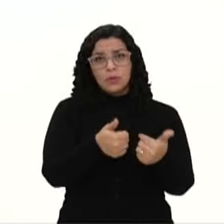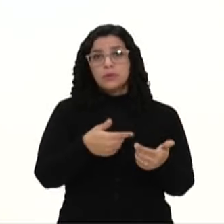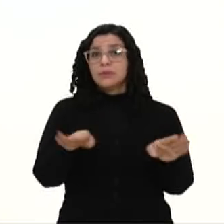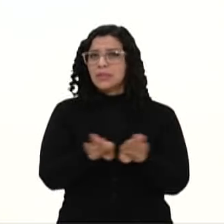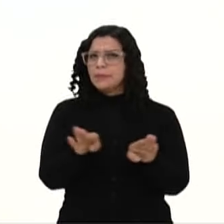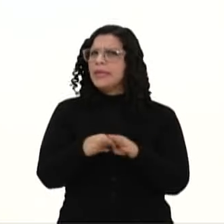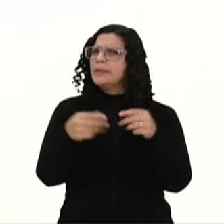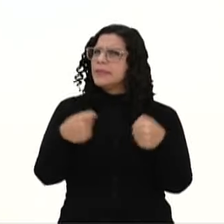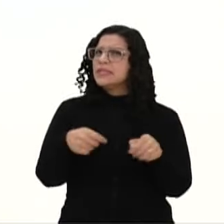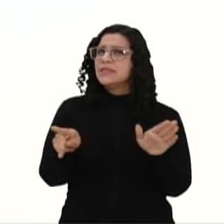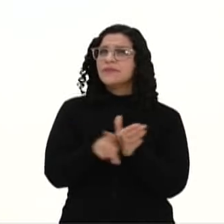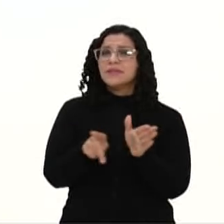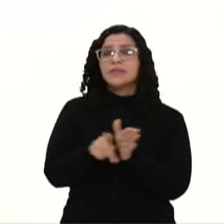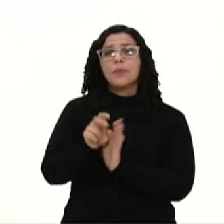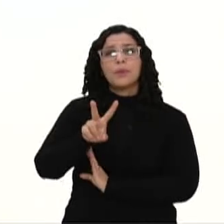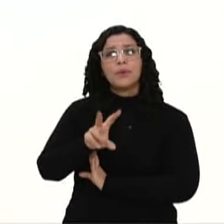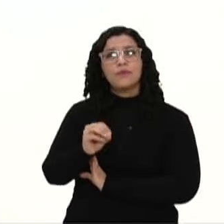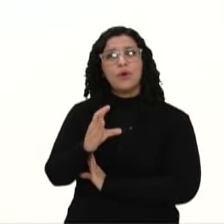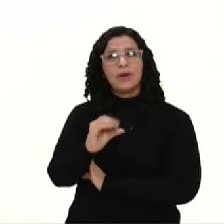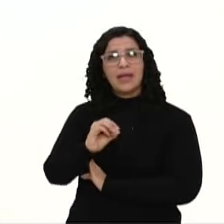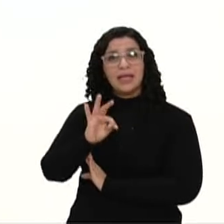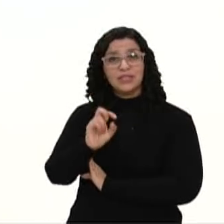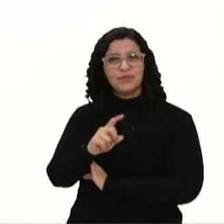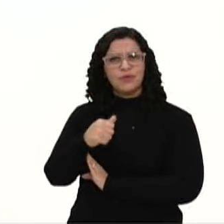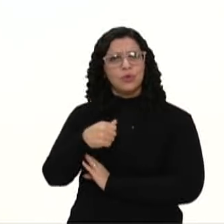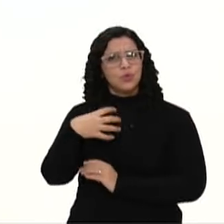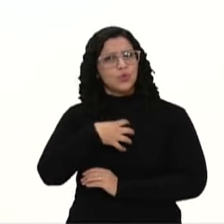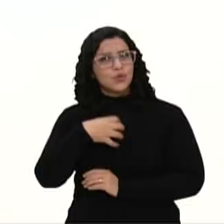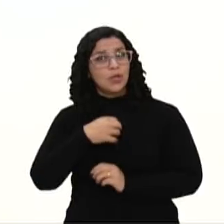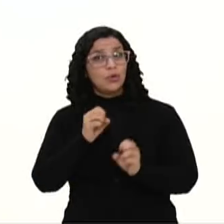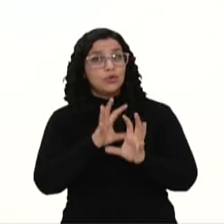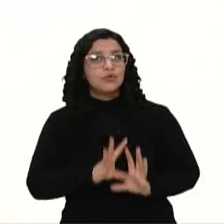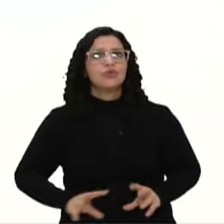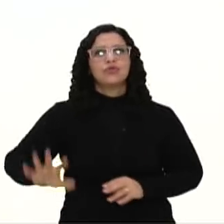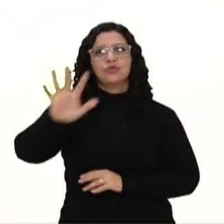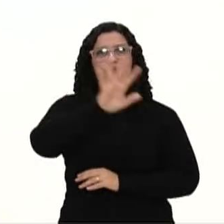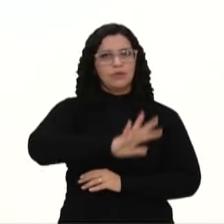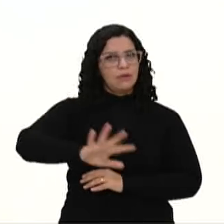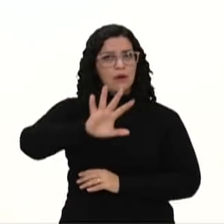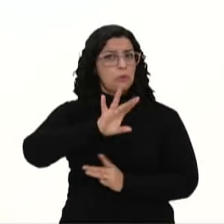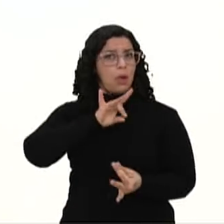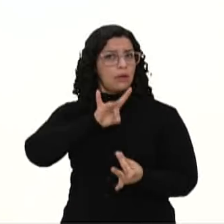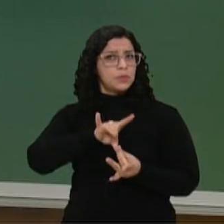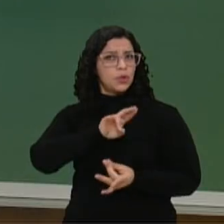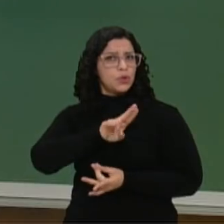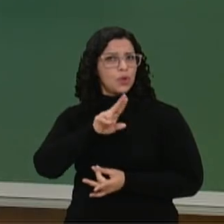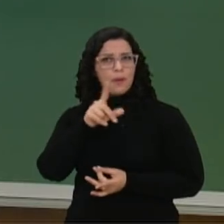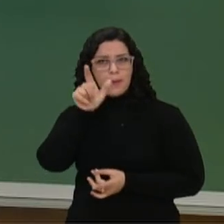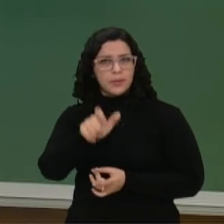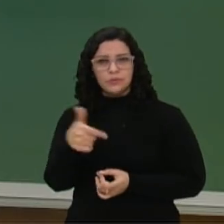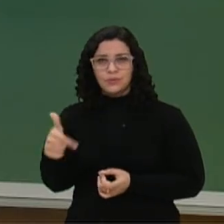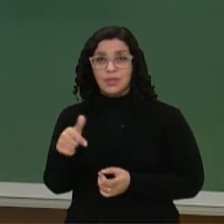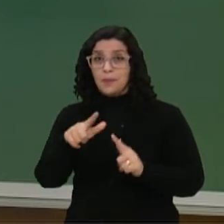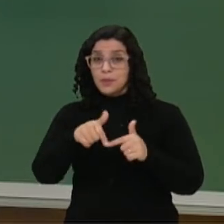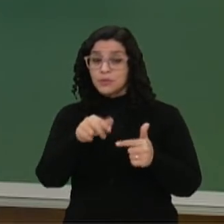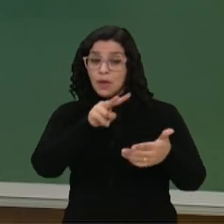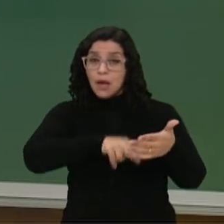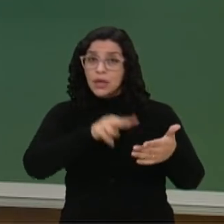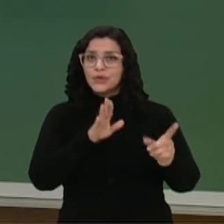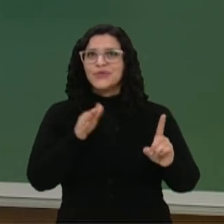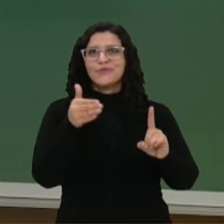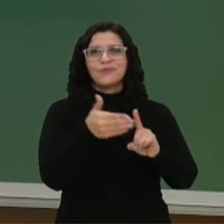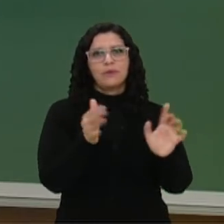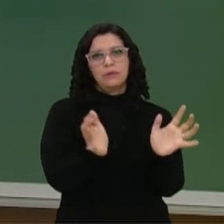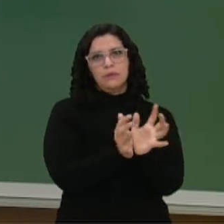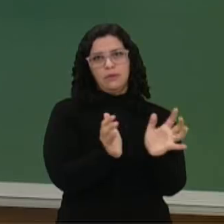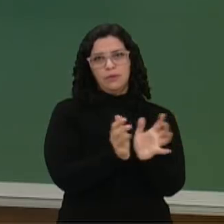fazer um vocativo ou uma saudação abrangente, certo? É o tipo de leitor que ele tem como foco do